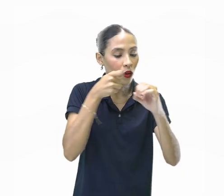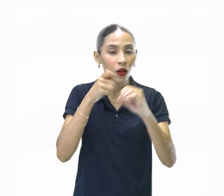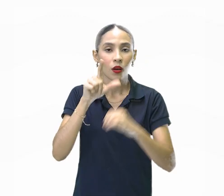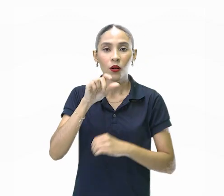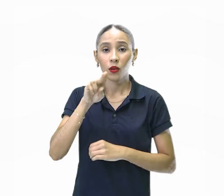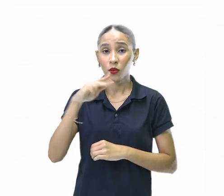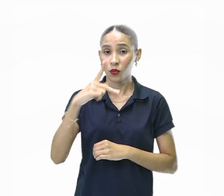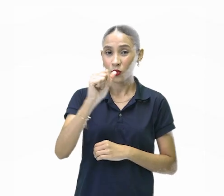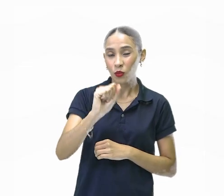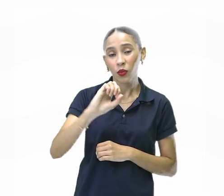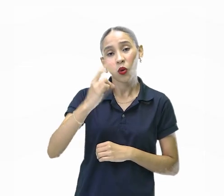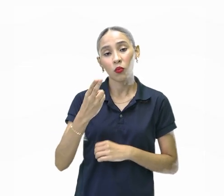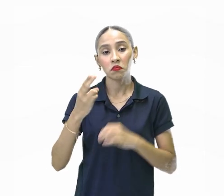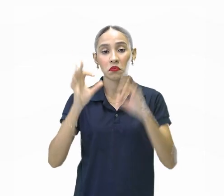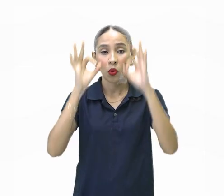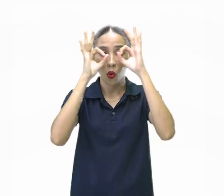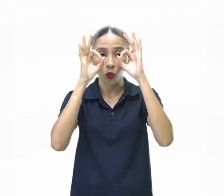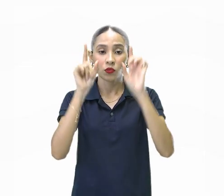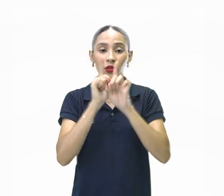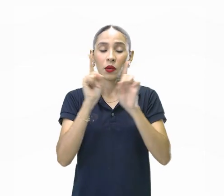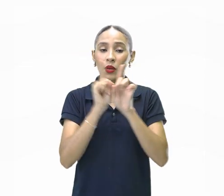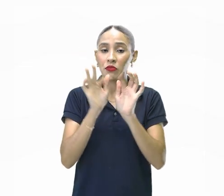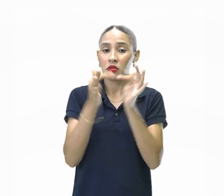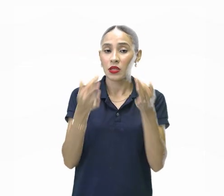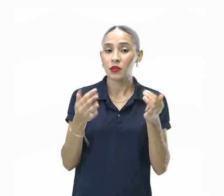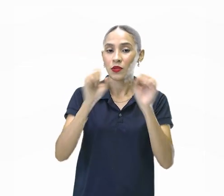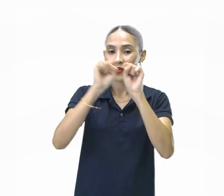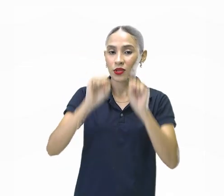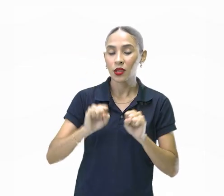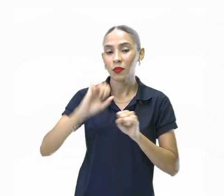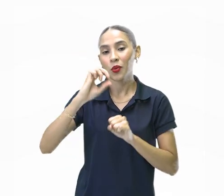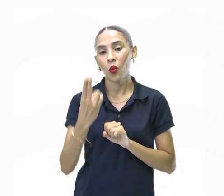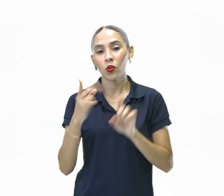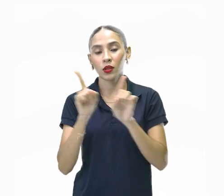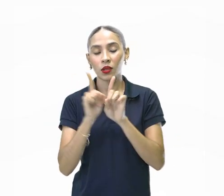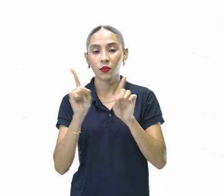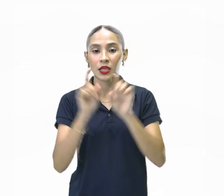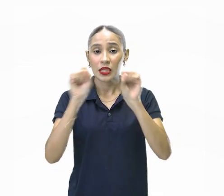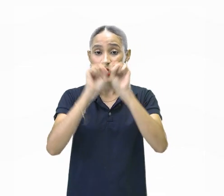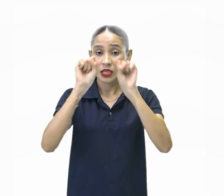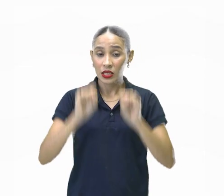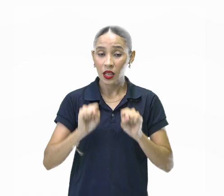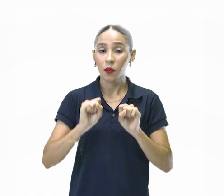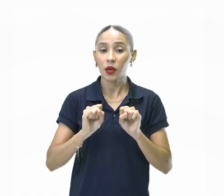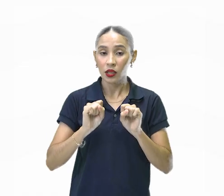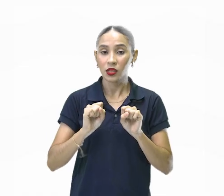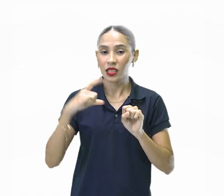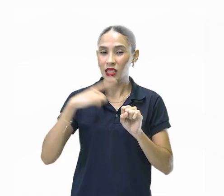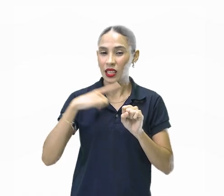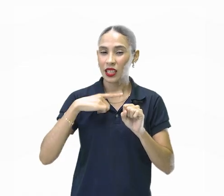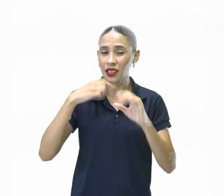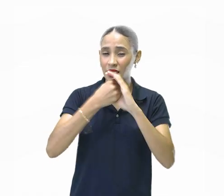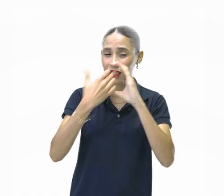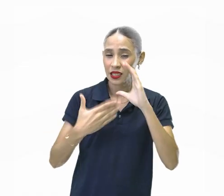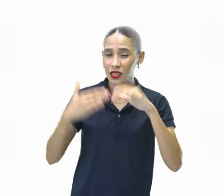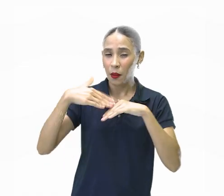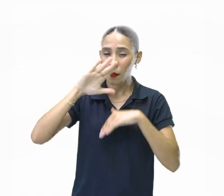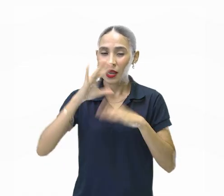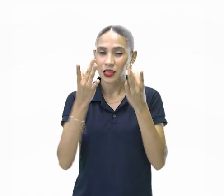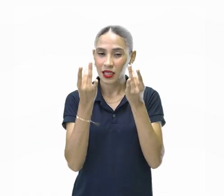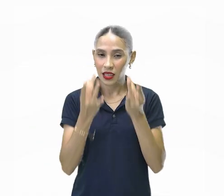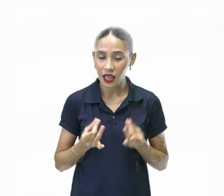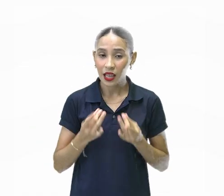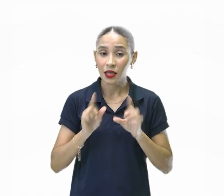óculos também é um sistema bem simples. Ou também podem ser sistemas complexos. E a sua função